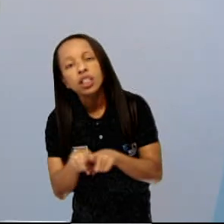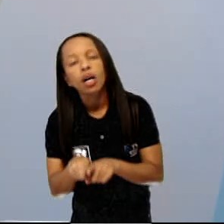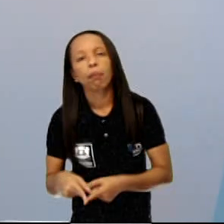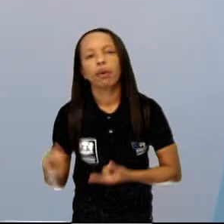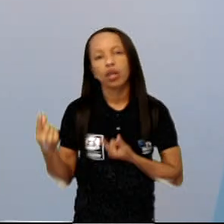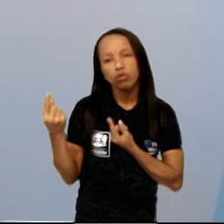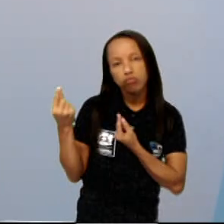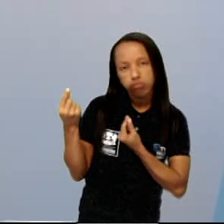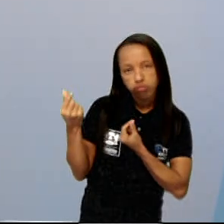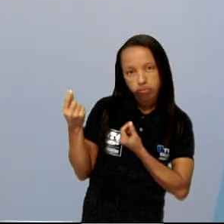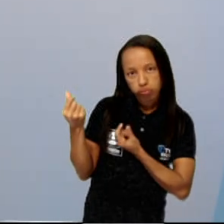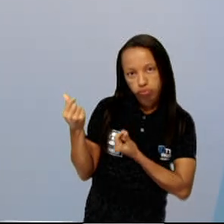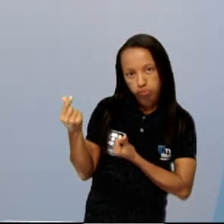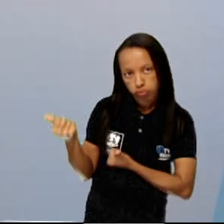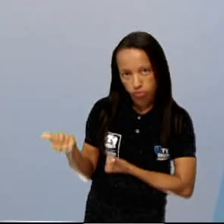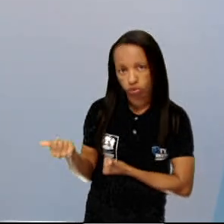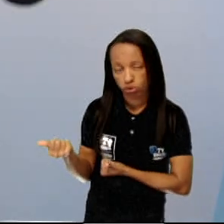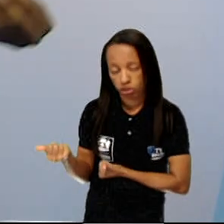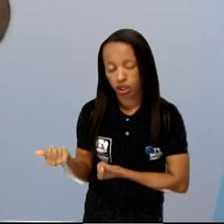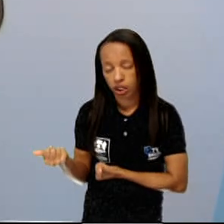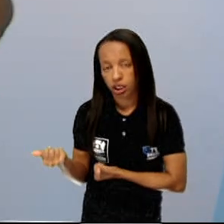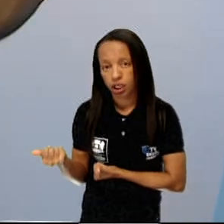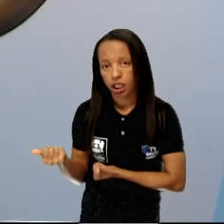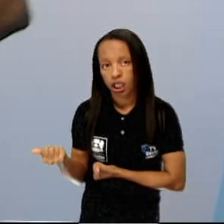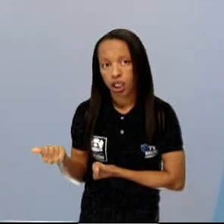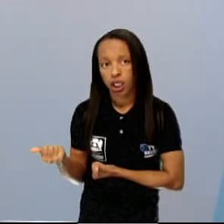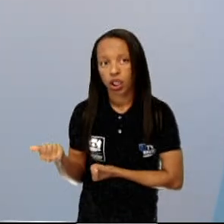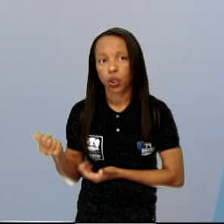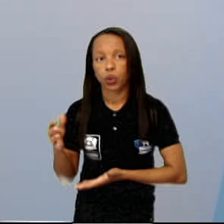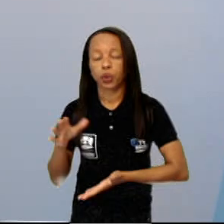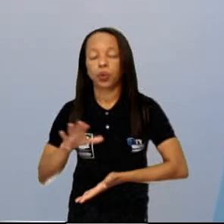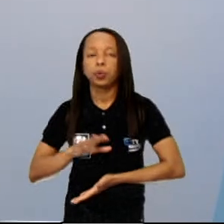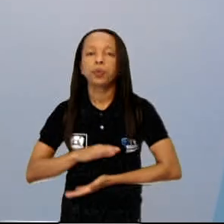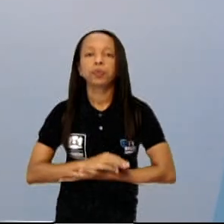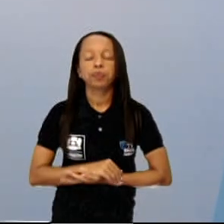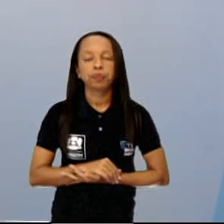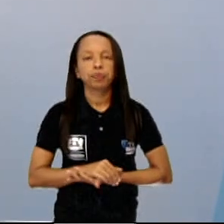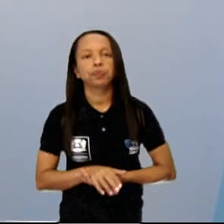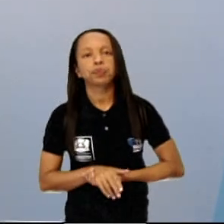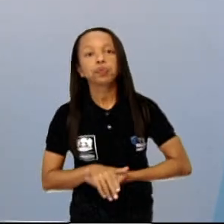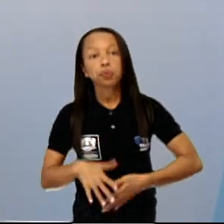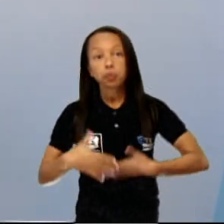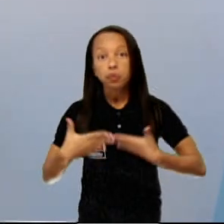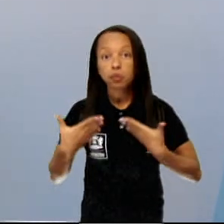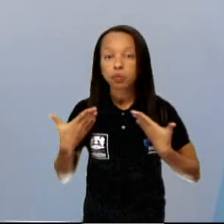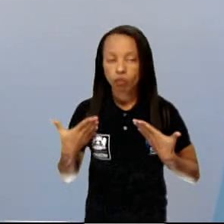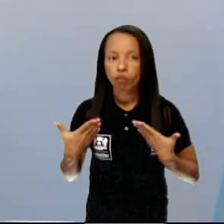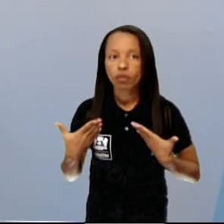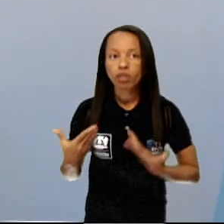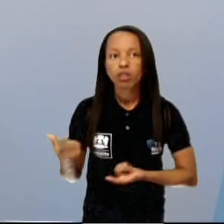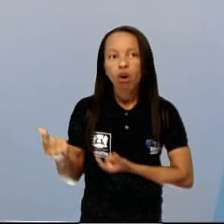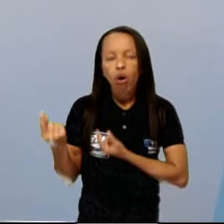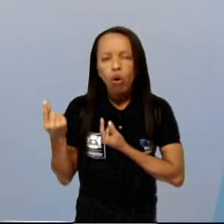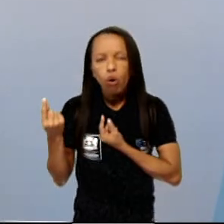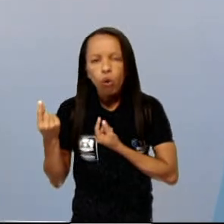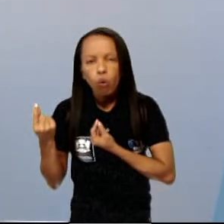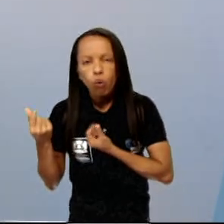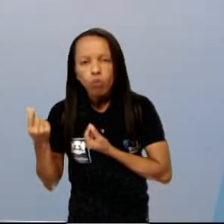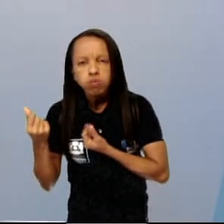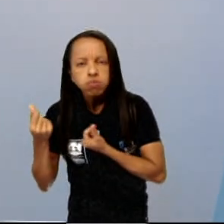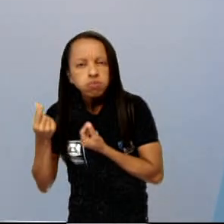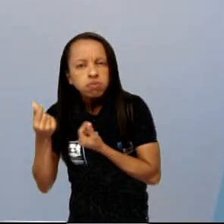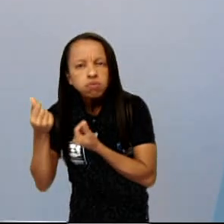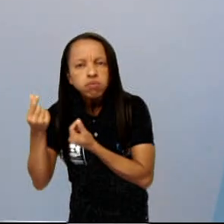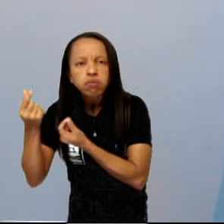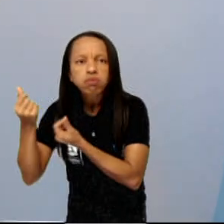arma, tá certo? Para roupa para os soldados, a coisa toda. Então, os gastos que houve nessa guerra aqui, que foi